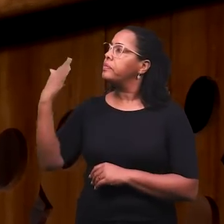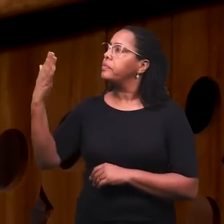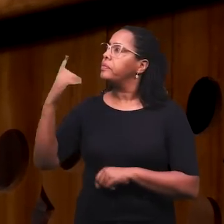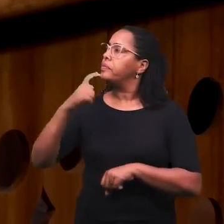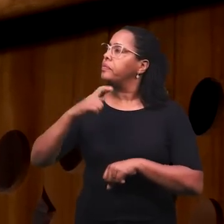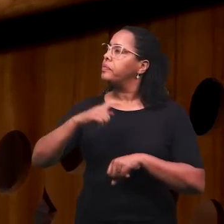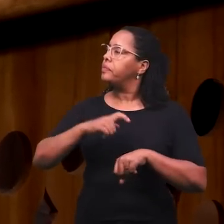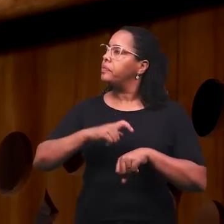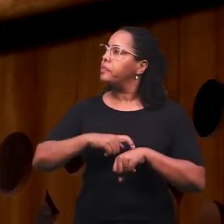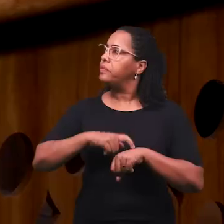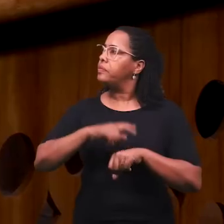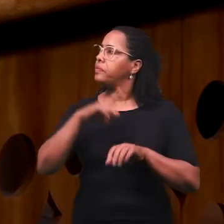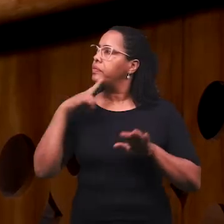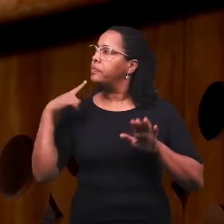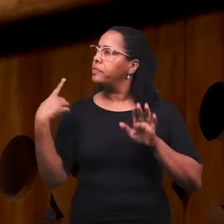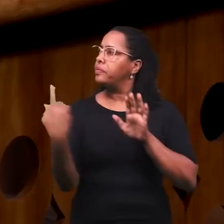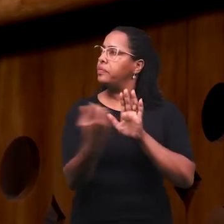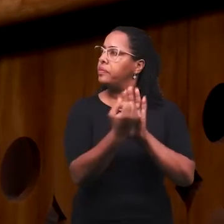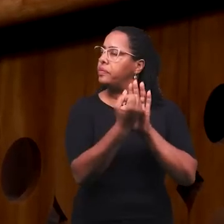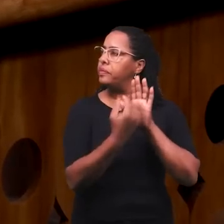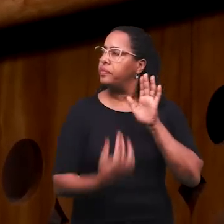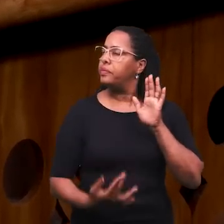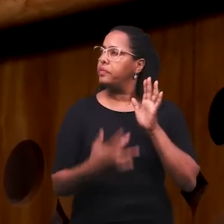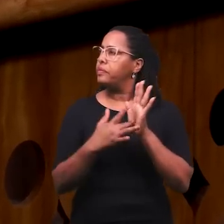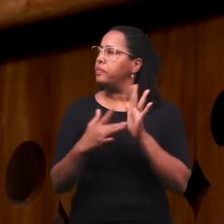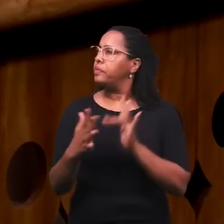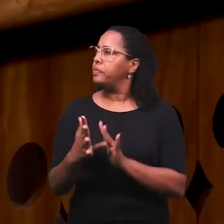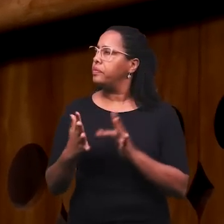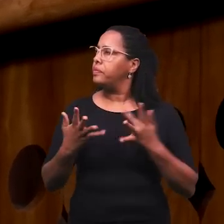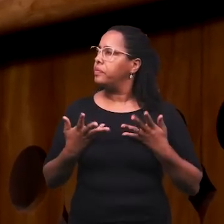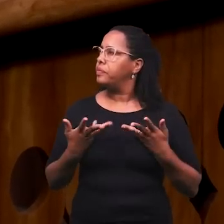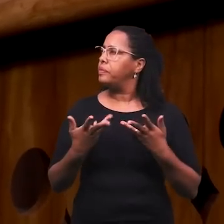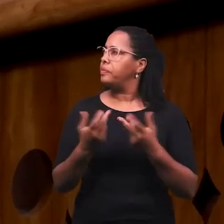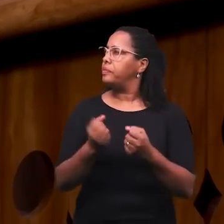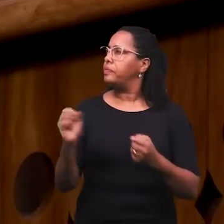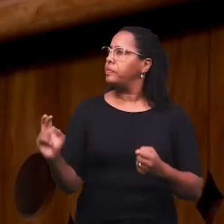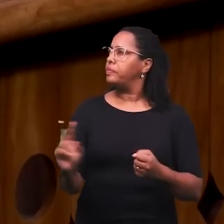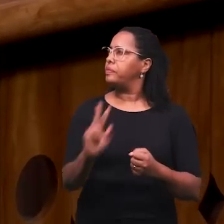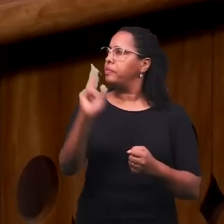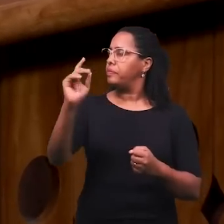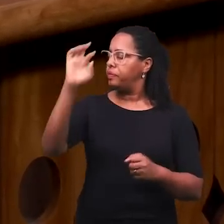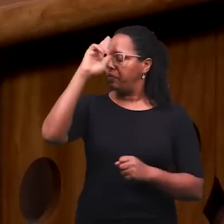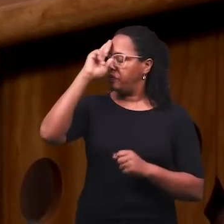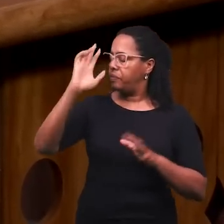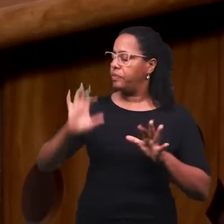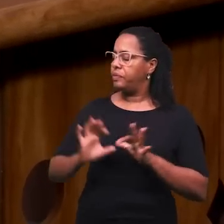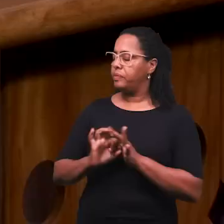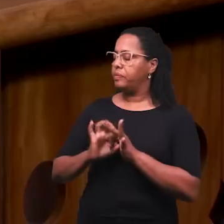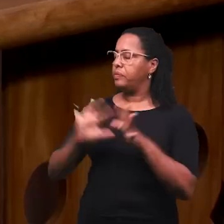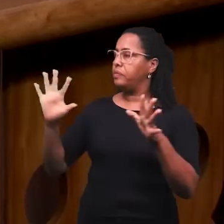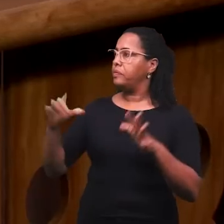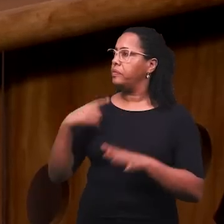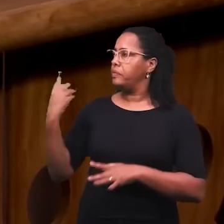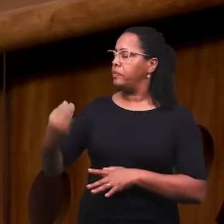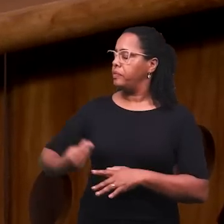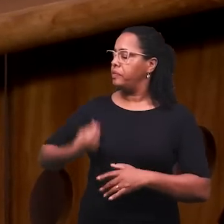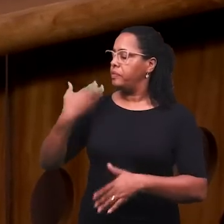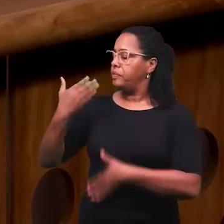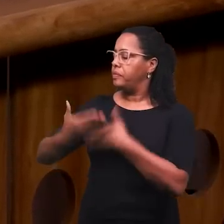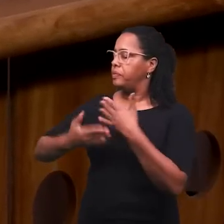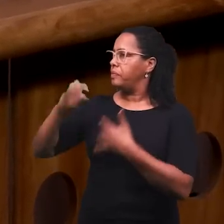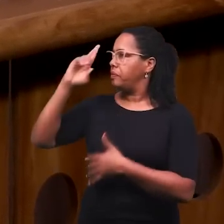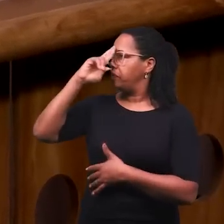Pai, que neste sangue precioso o Senhor nos permita entrar na Tua